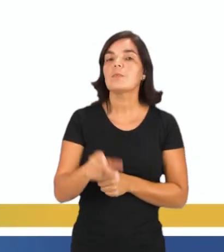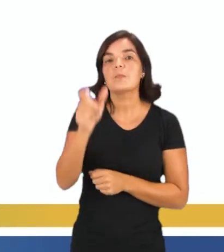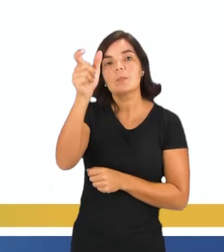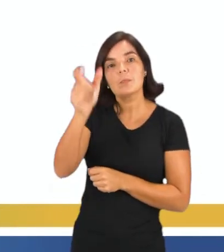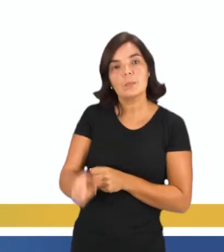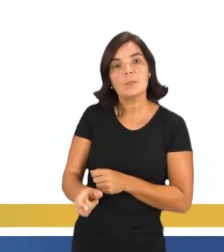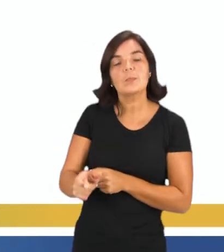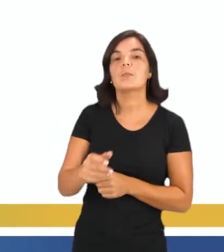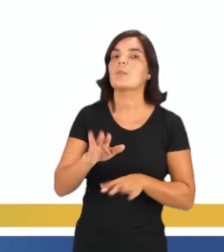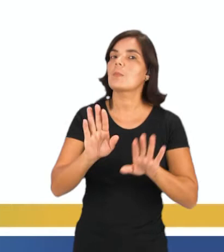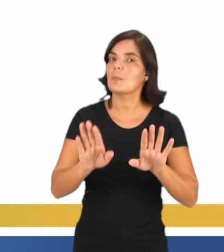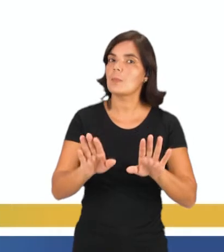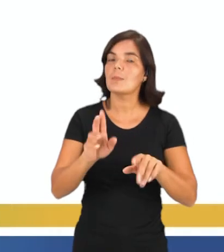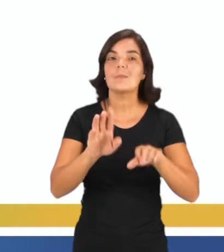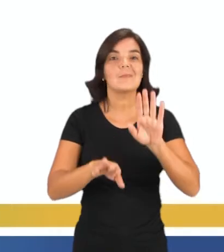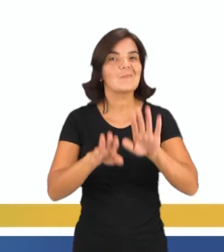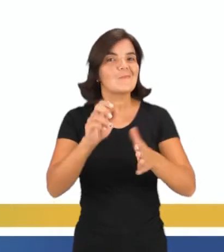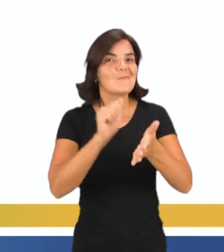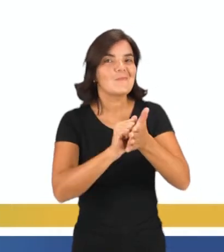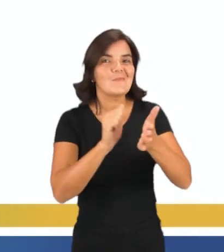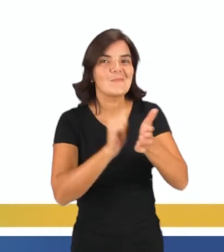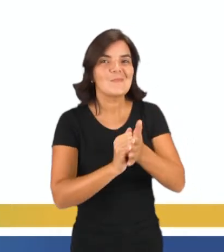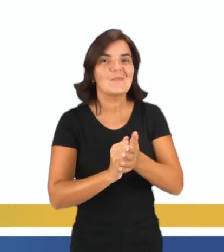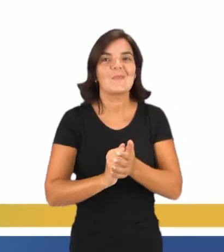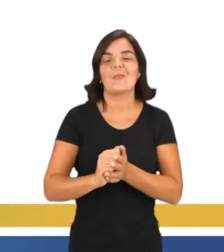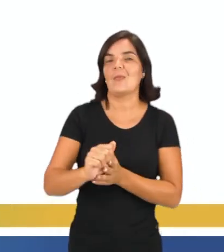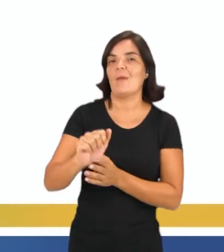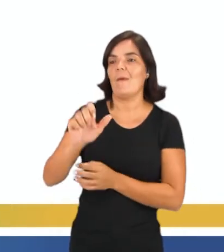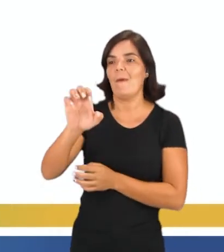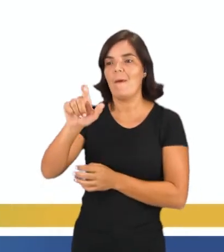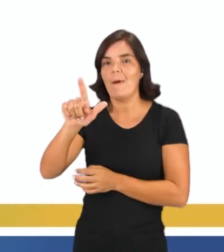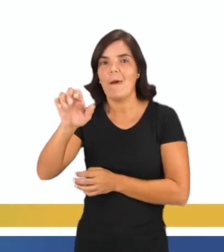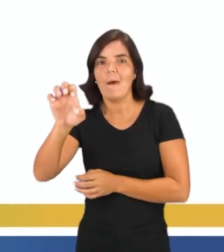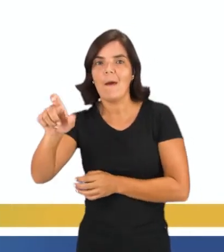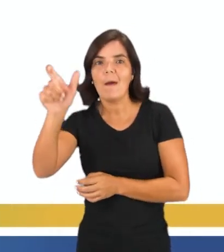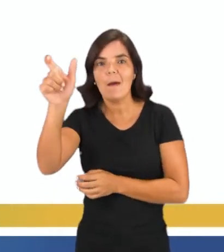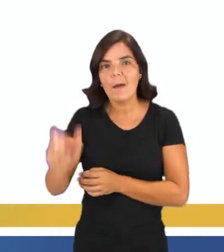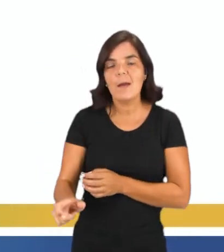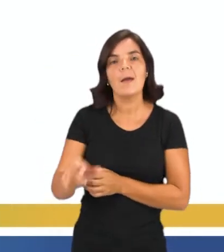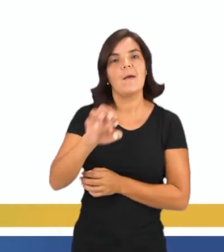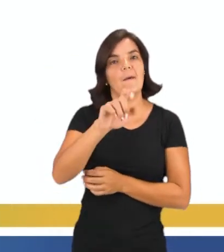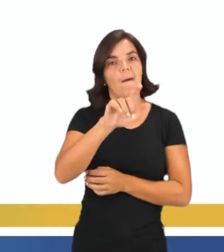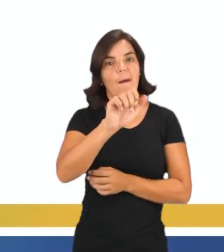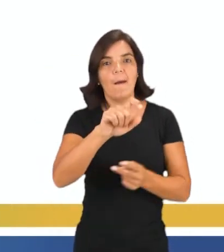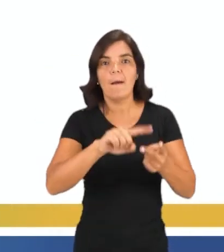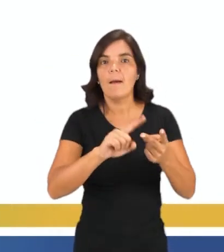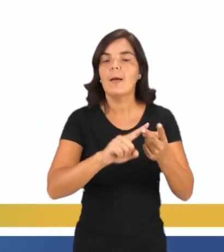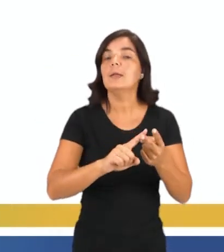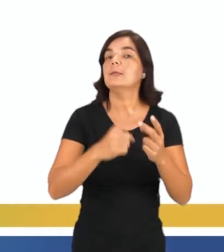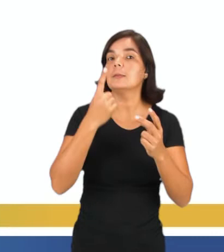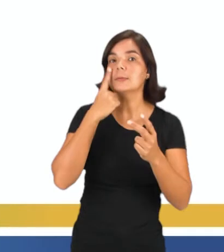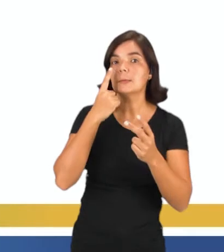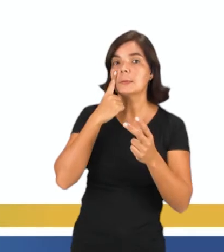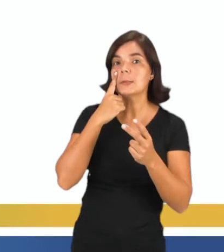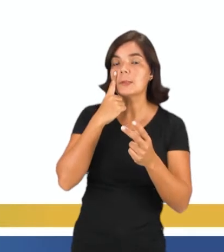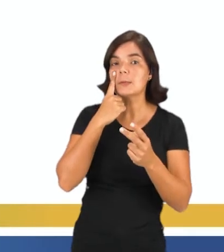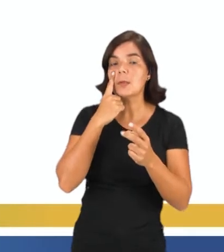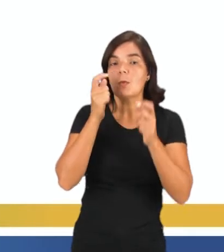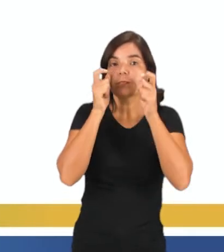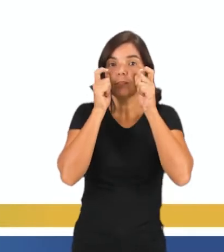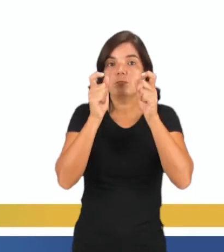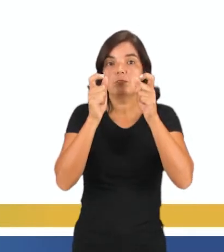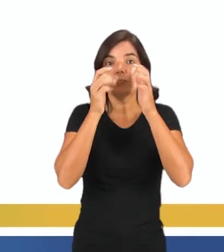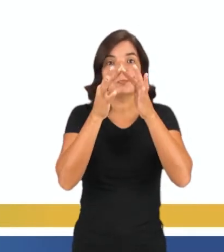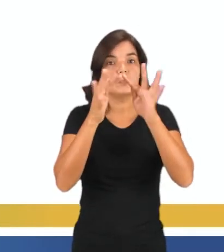pessoas. Nem sempre vai ter escrito aí ele, ela, nós outros. Então, nós temos que estar